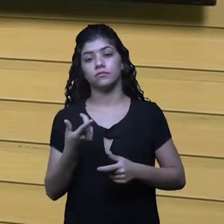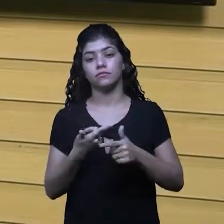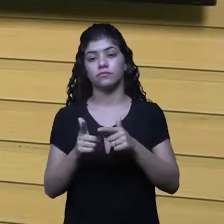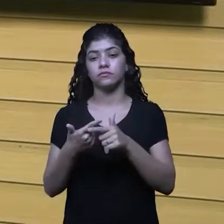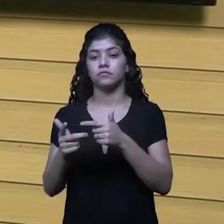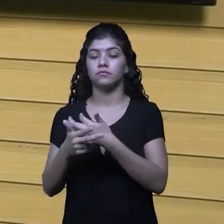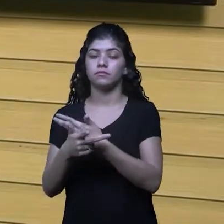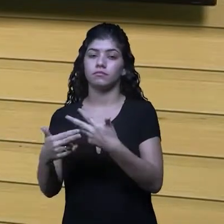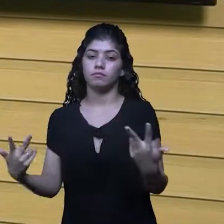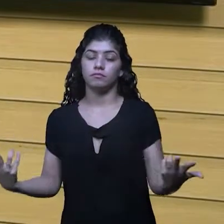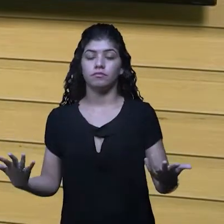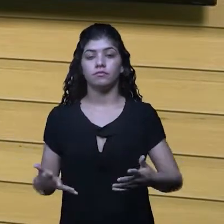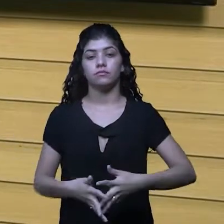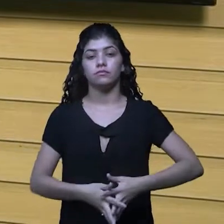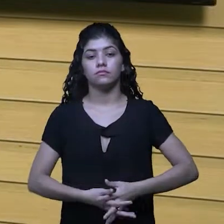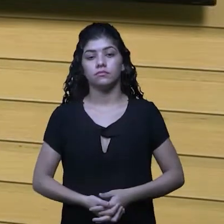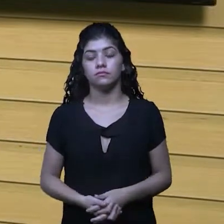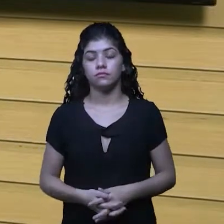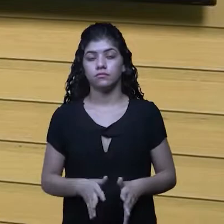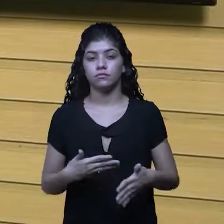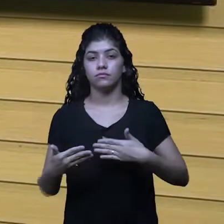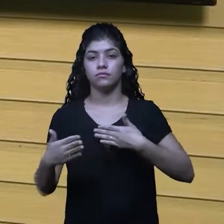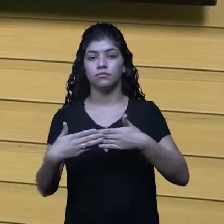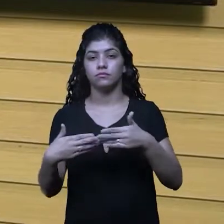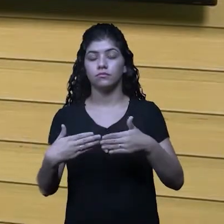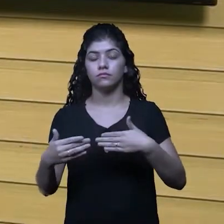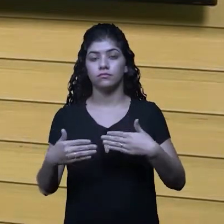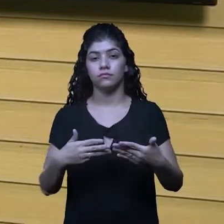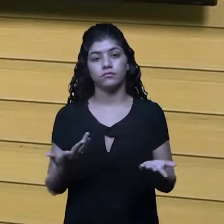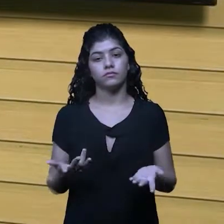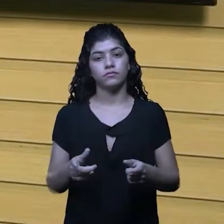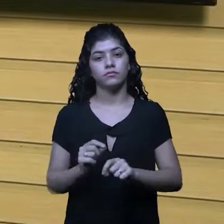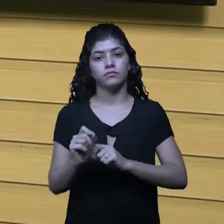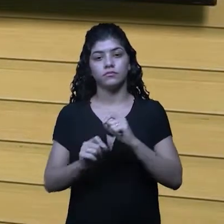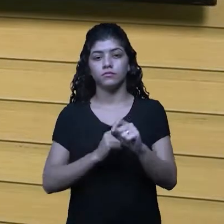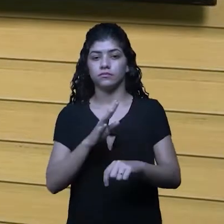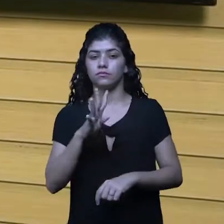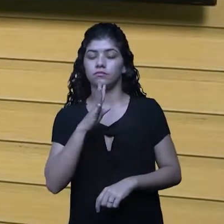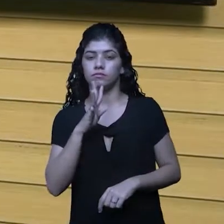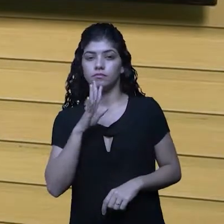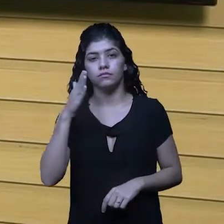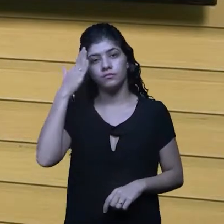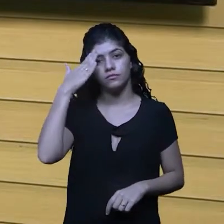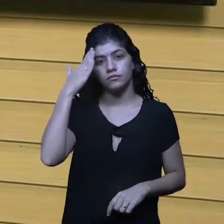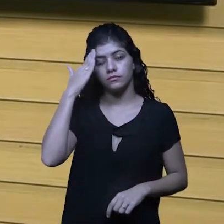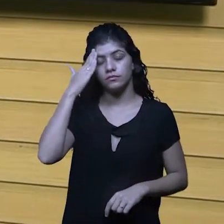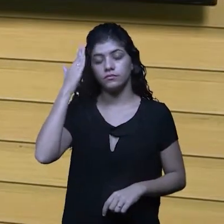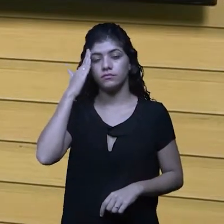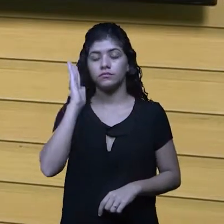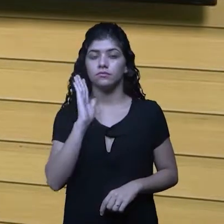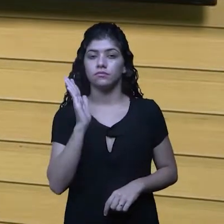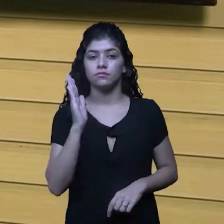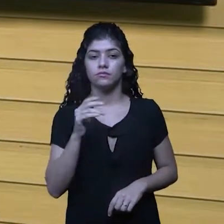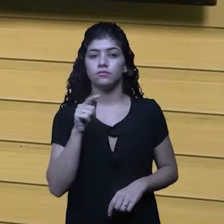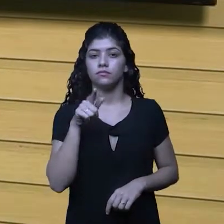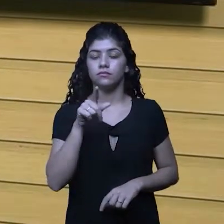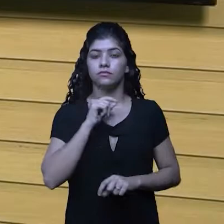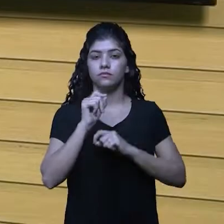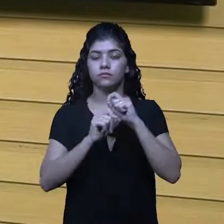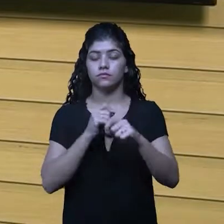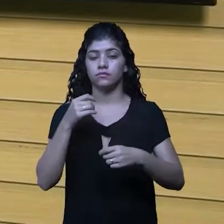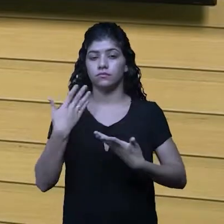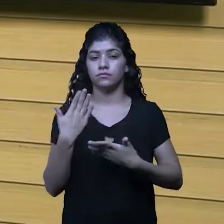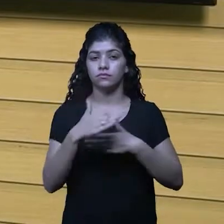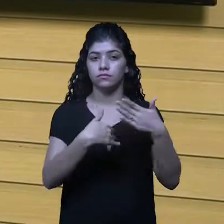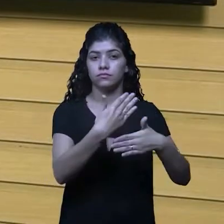ou conscientes ou não, como diz aqui. Os erros conscientes vamos entender como os erros sistemáticos, aqueles que você,